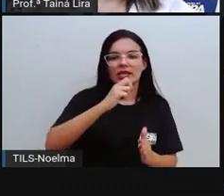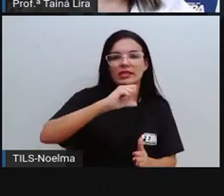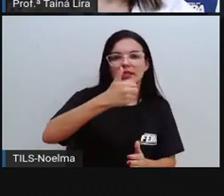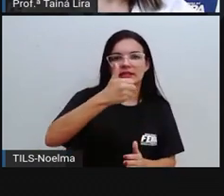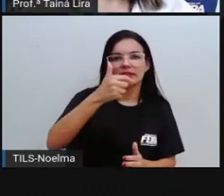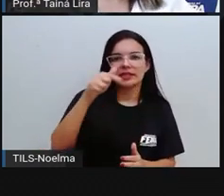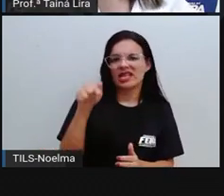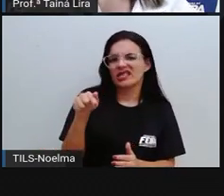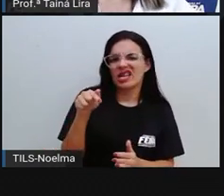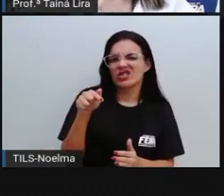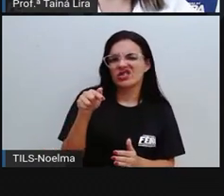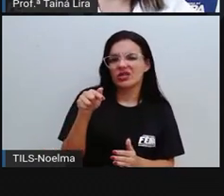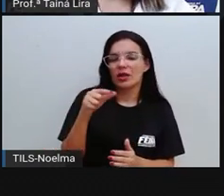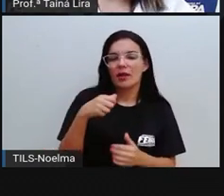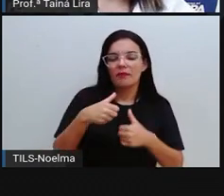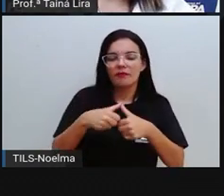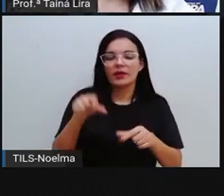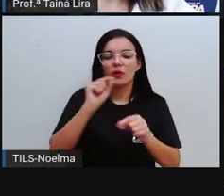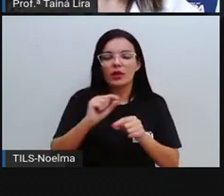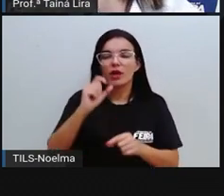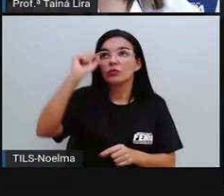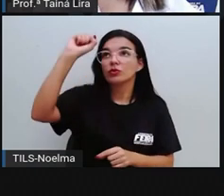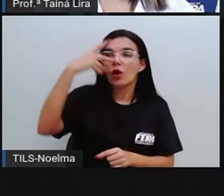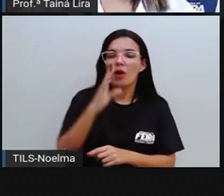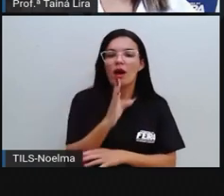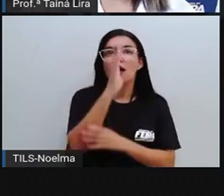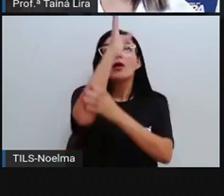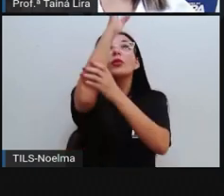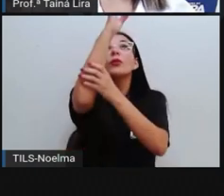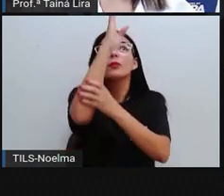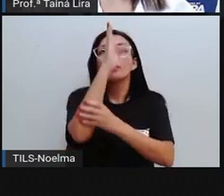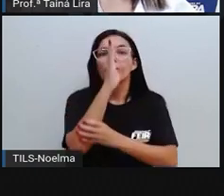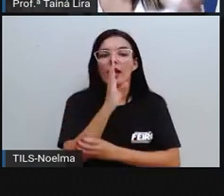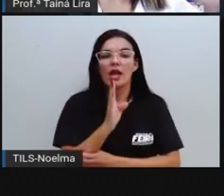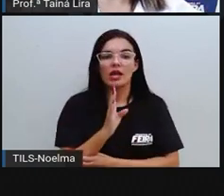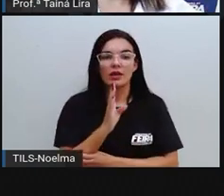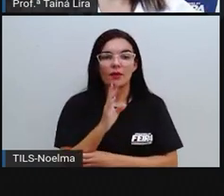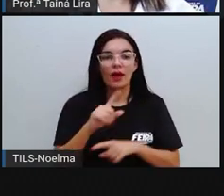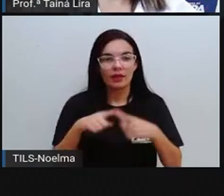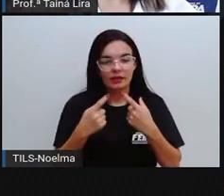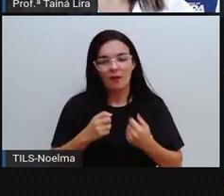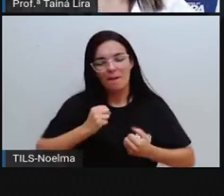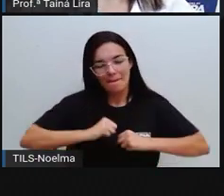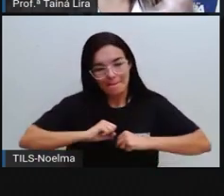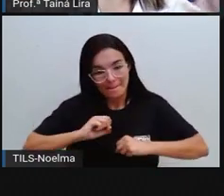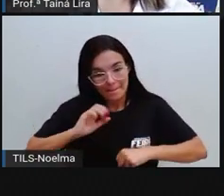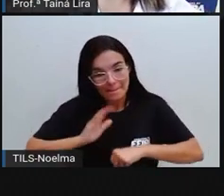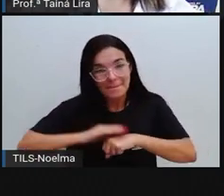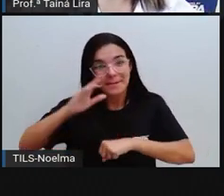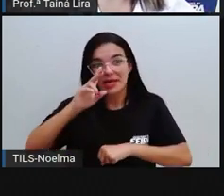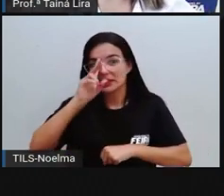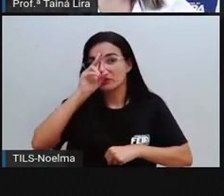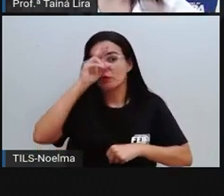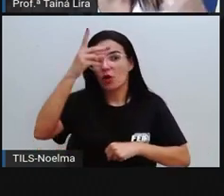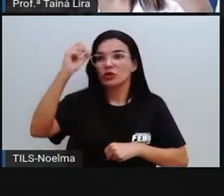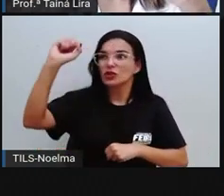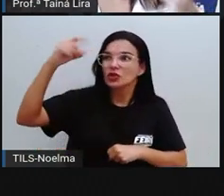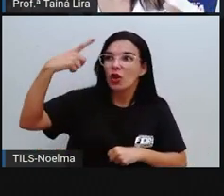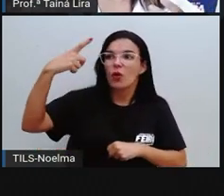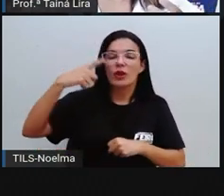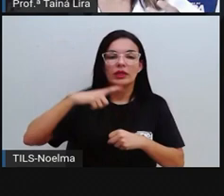meio do céu, que nossa sombra fica até menor? É o horário onde o sol fica mais forte, que mais pode provocar queimadura.